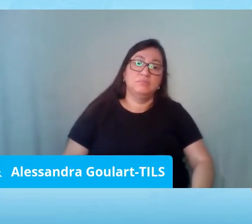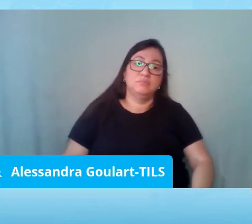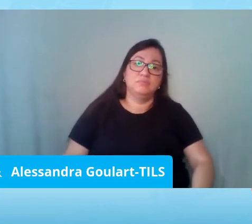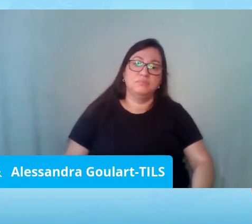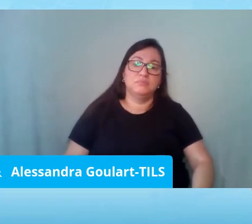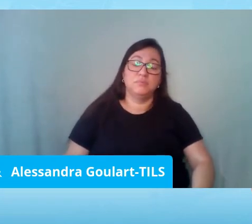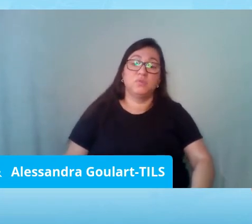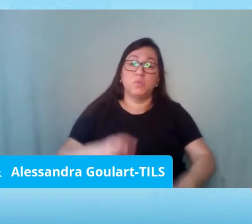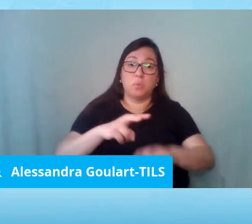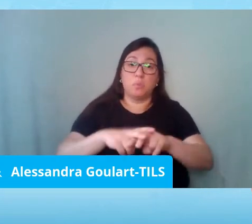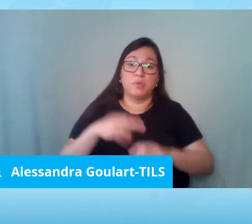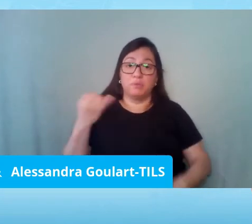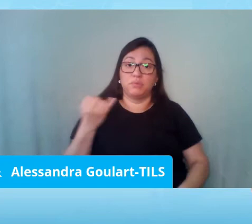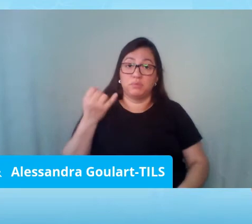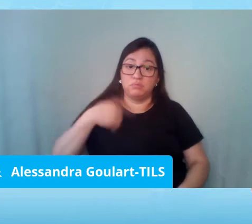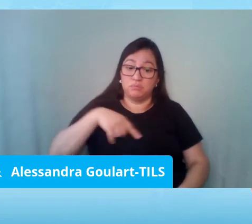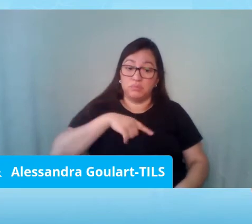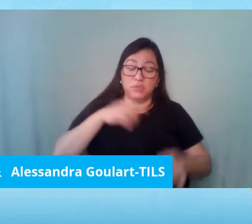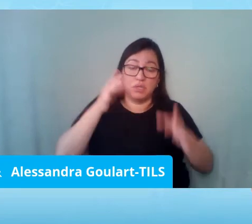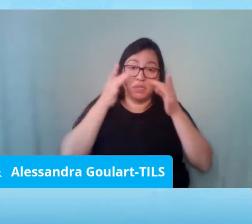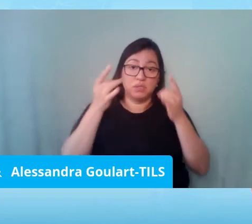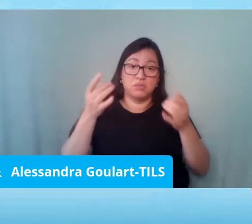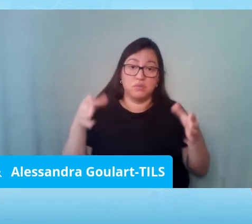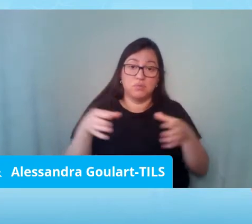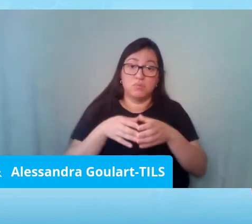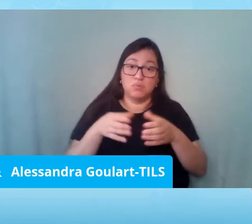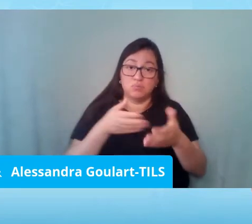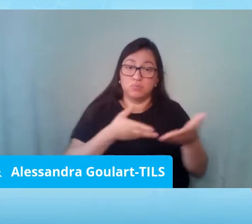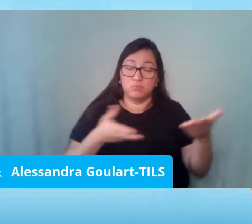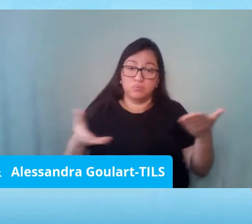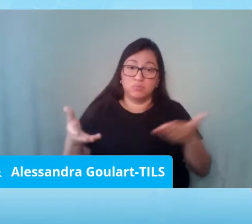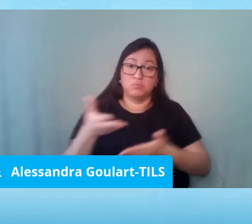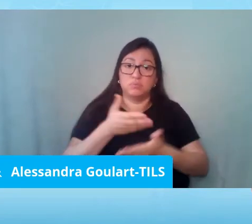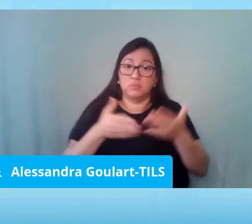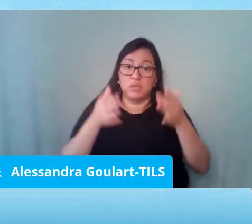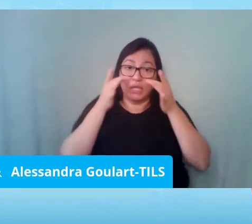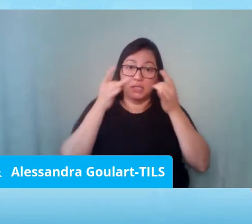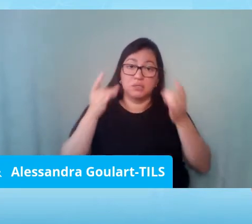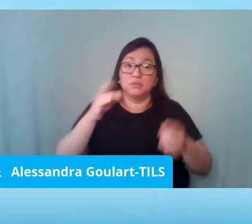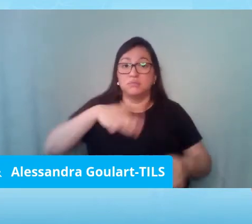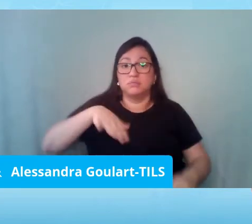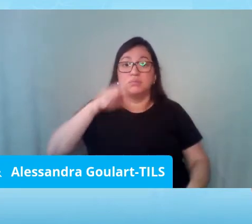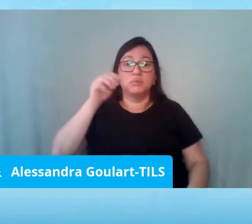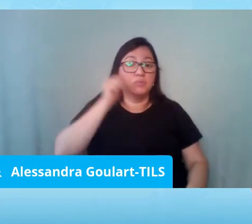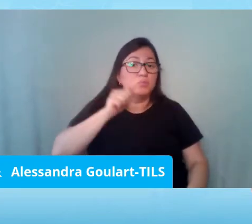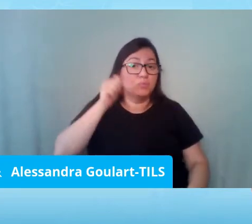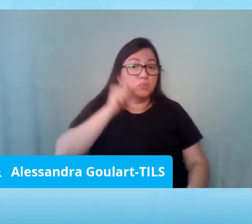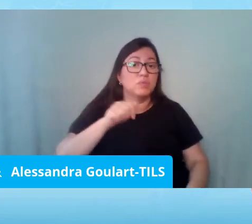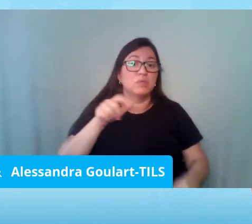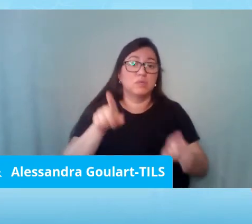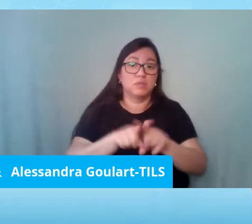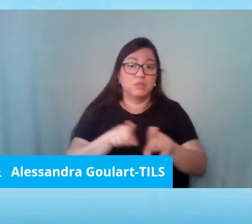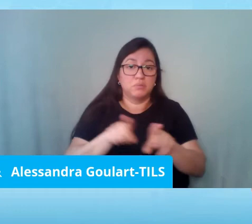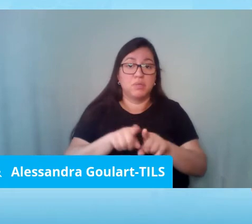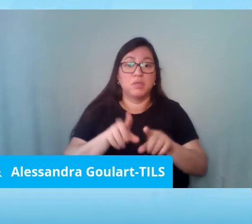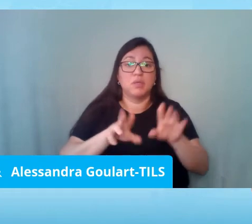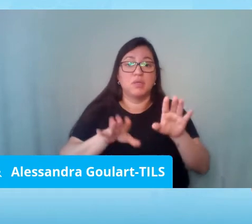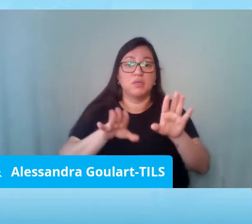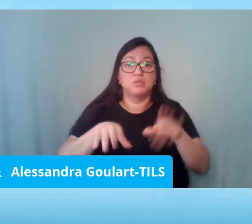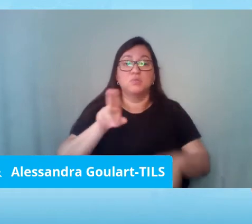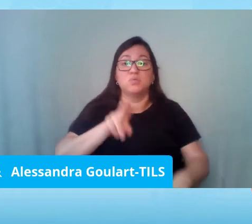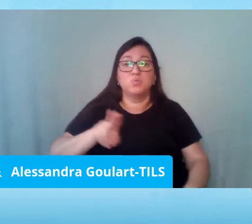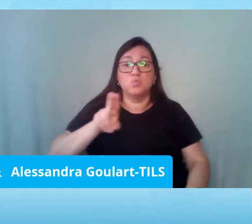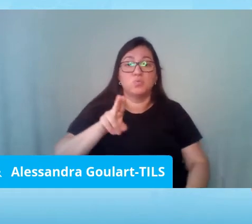esteja atento a essas populações no nosso território, né? É importante ter atenção às mulheres também que fazem uso de álcool e outras